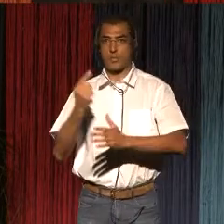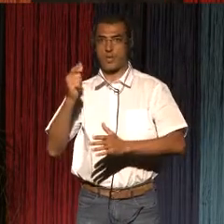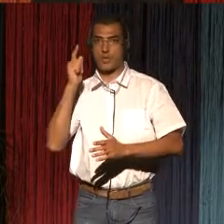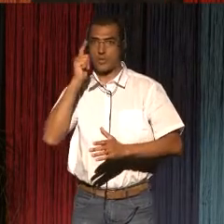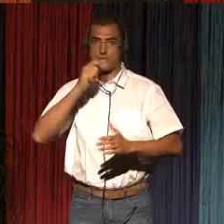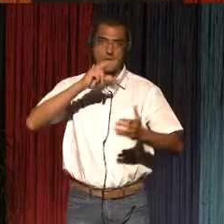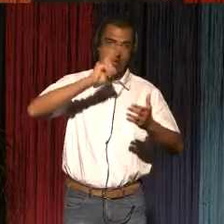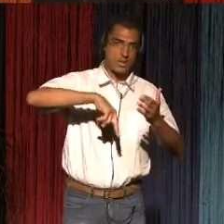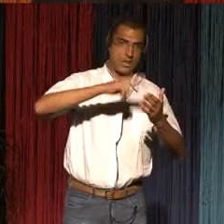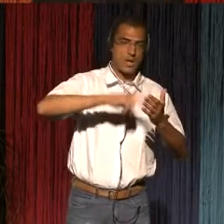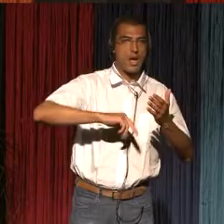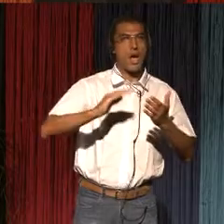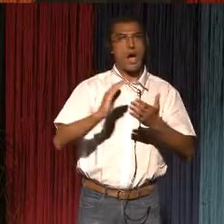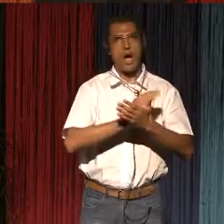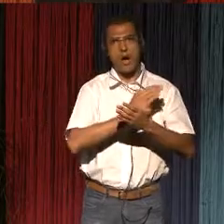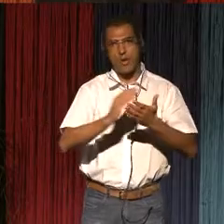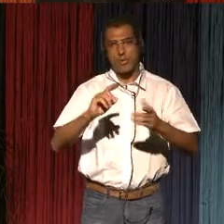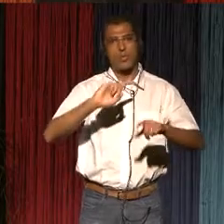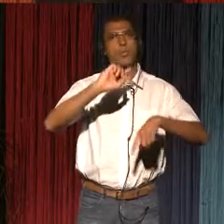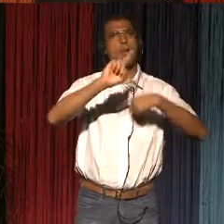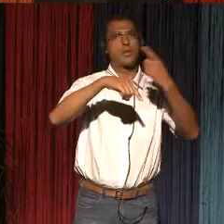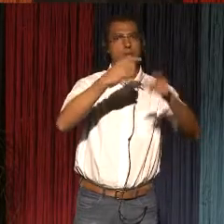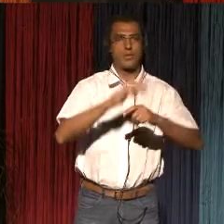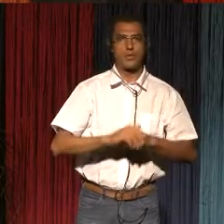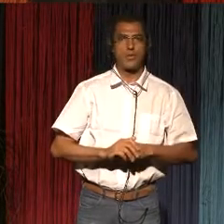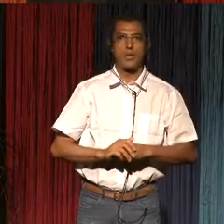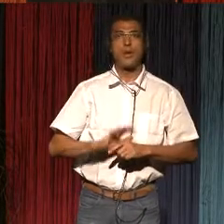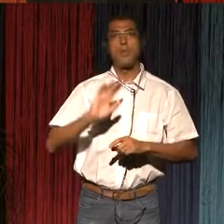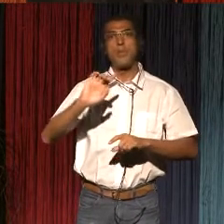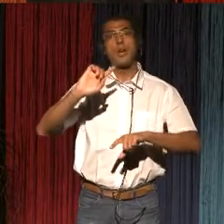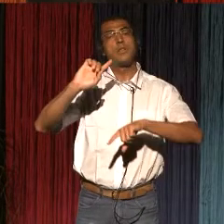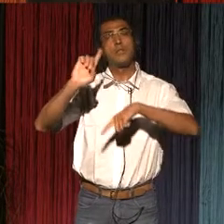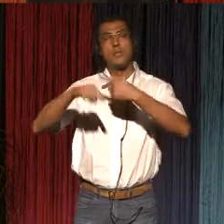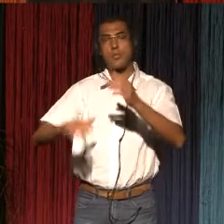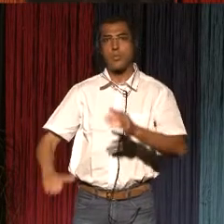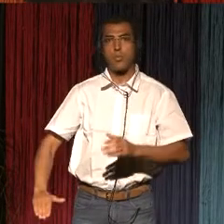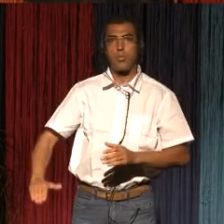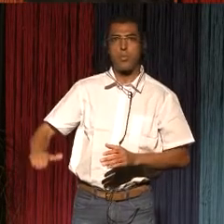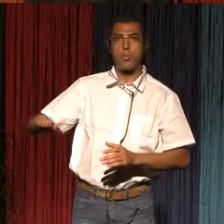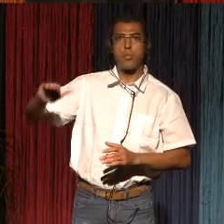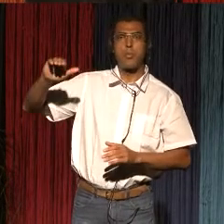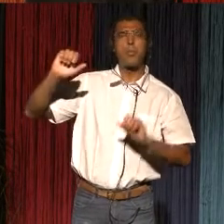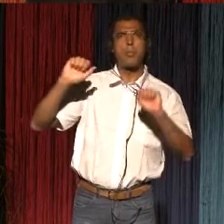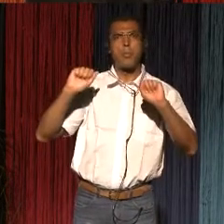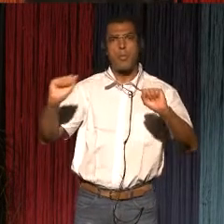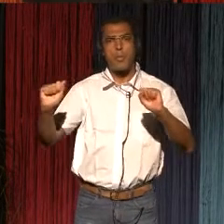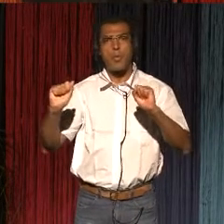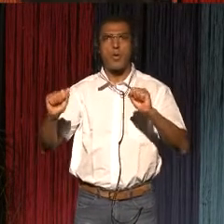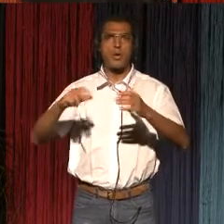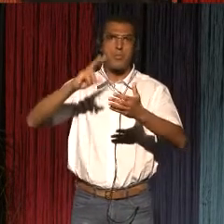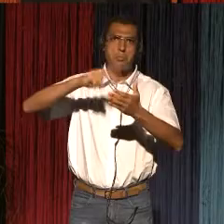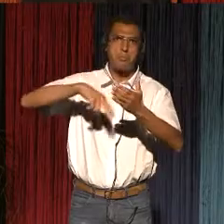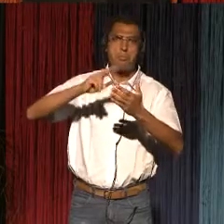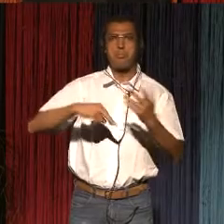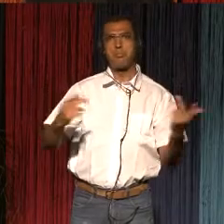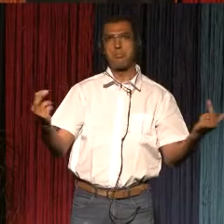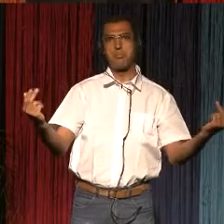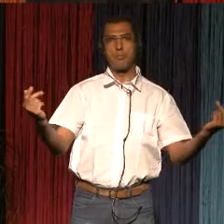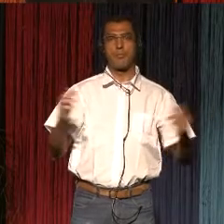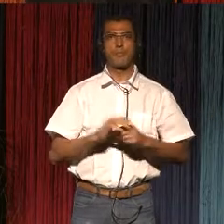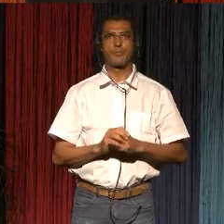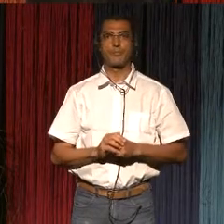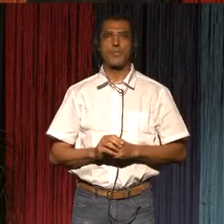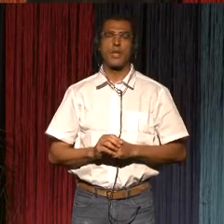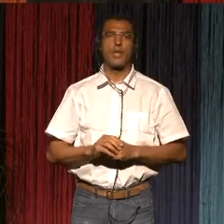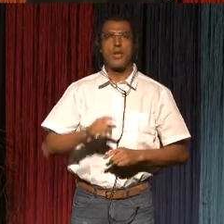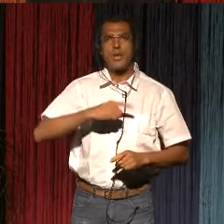tarde elas vão ser piores leitores, não significa apenas quando é que isso vai acontecer. E a gente não quer que as